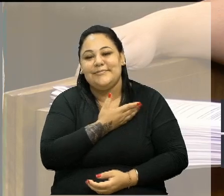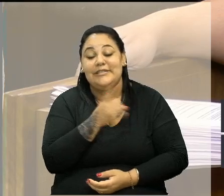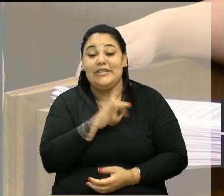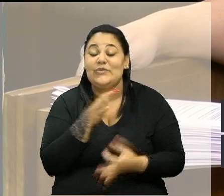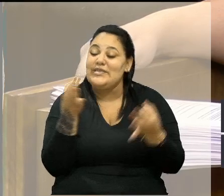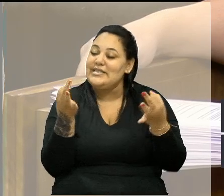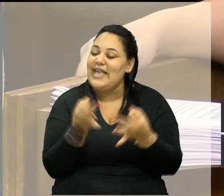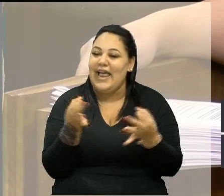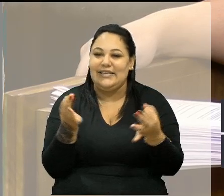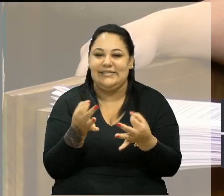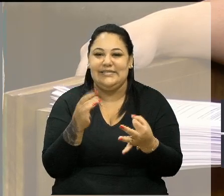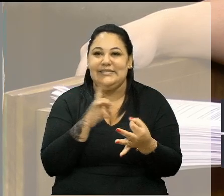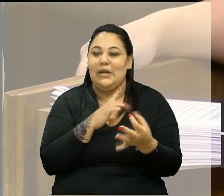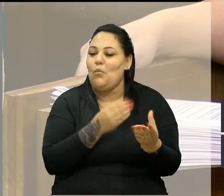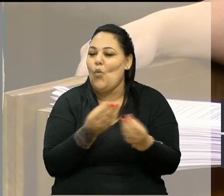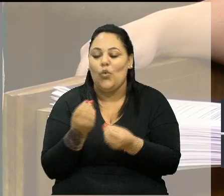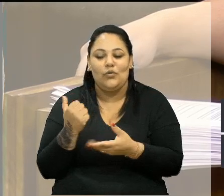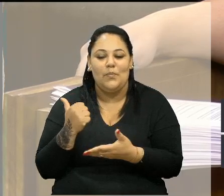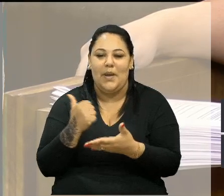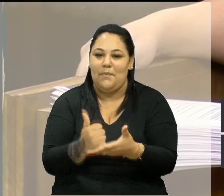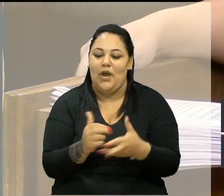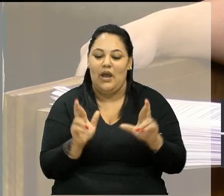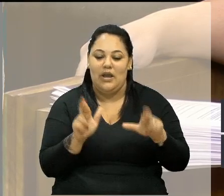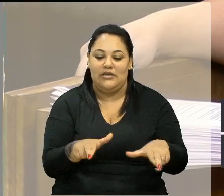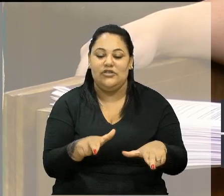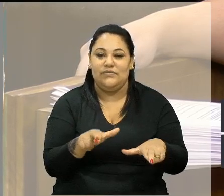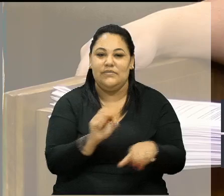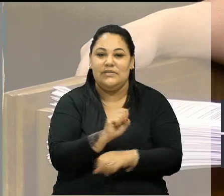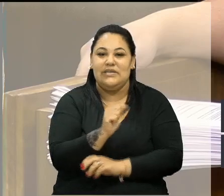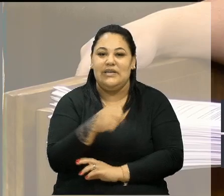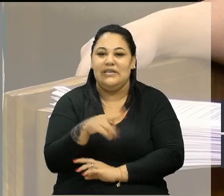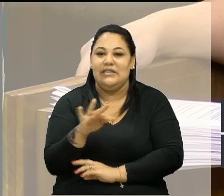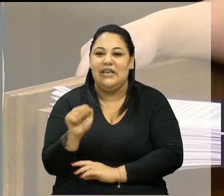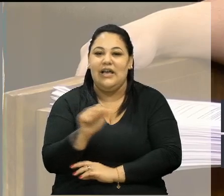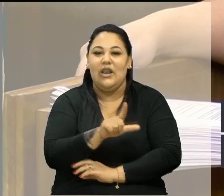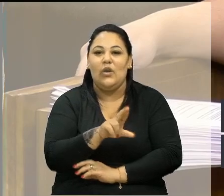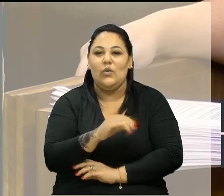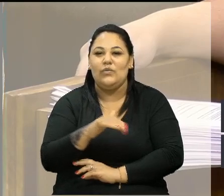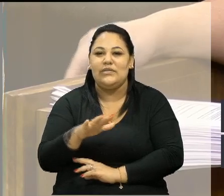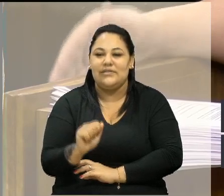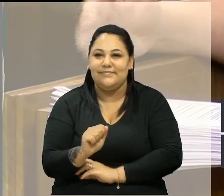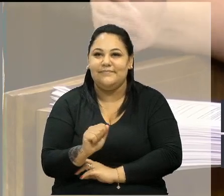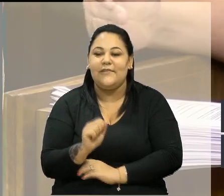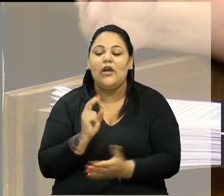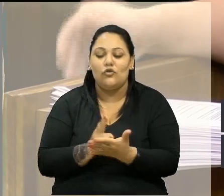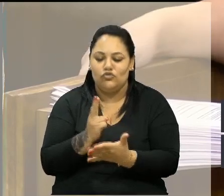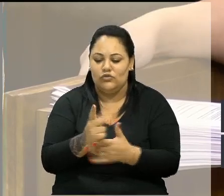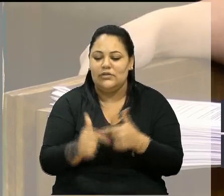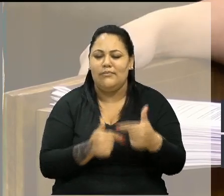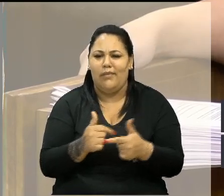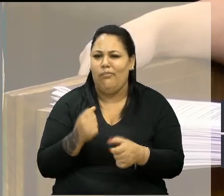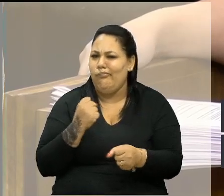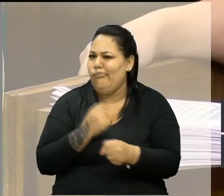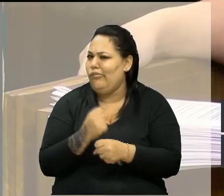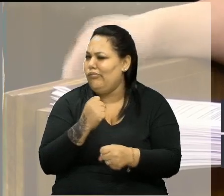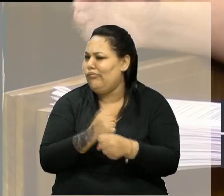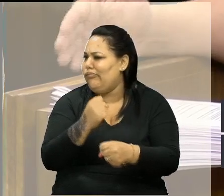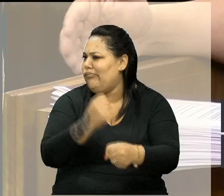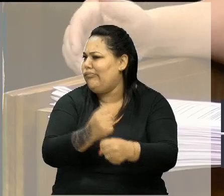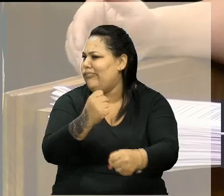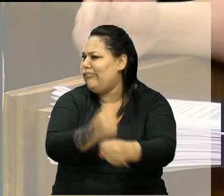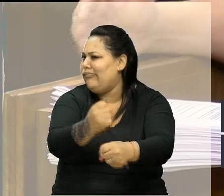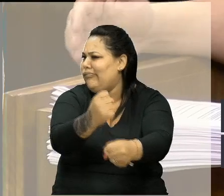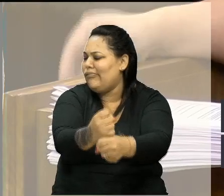certeza absoluta que tem muito a contribuir ainda com a região de Santa Lúcia, não vai parar por aqui. Foi longos anos, né, que o senhor tentou essa